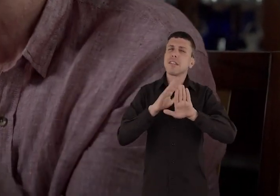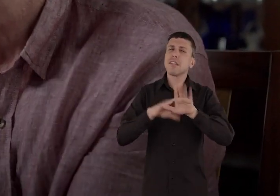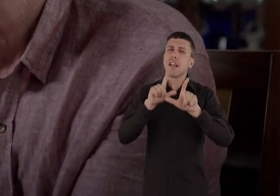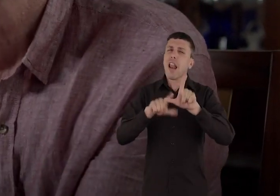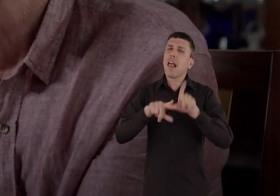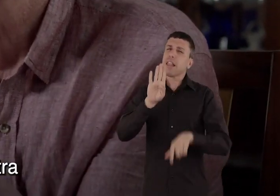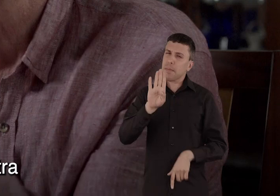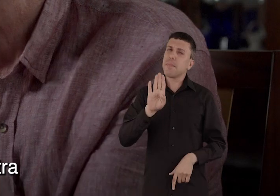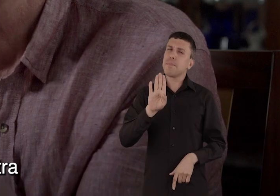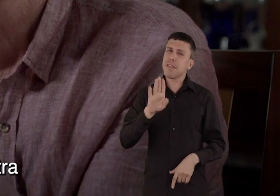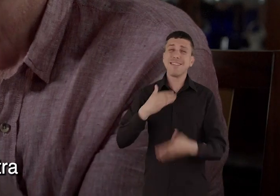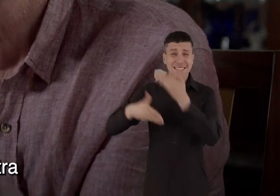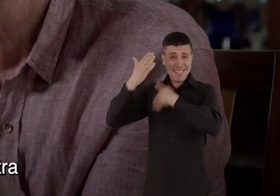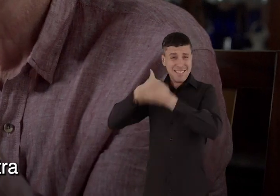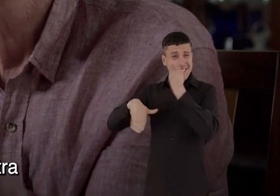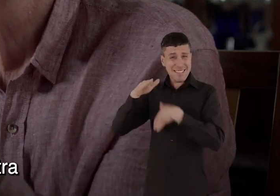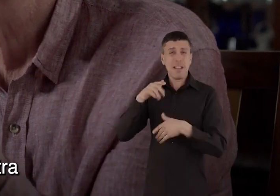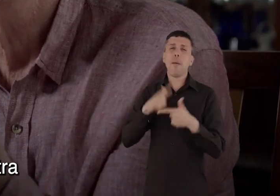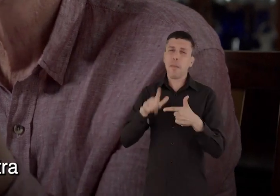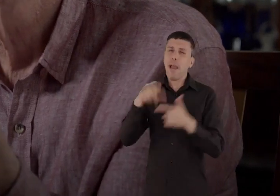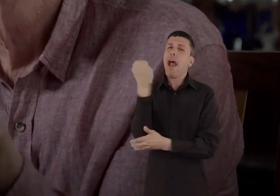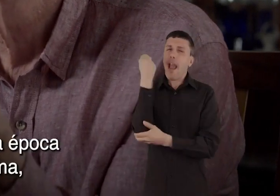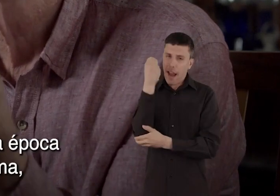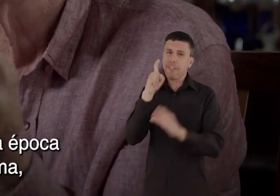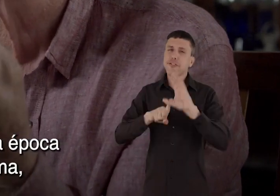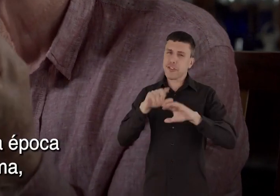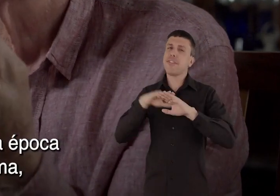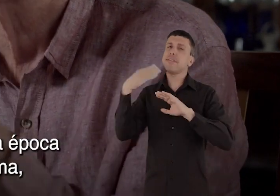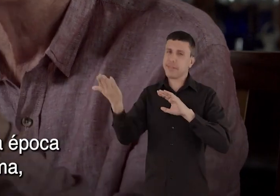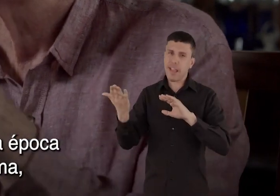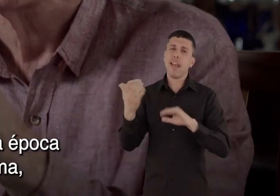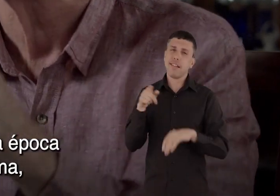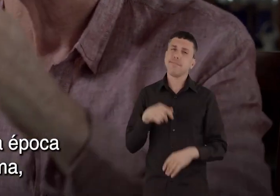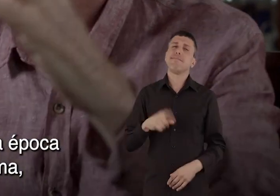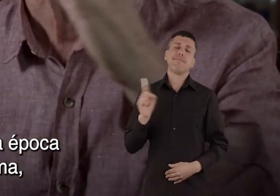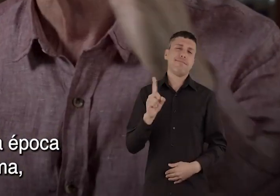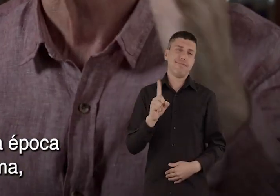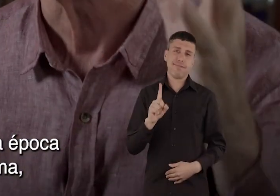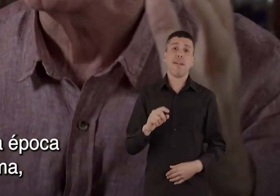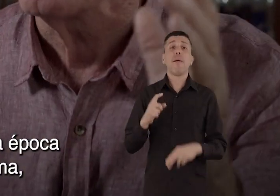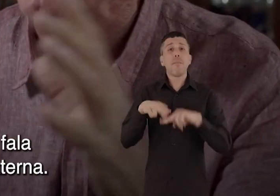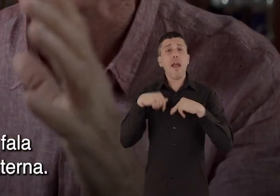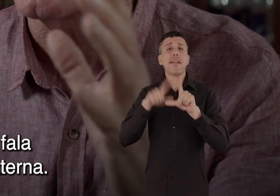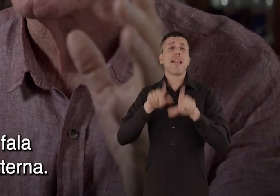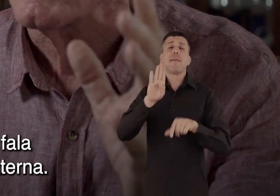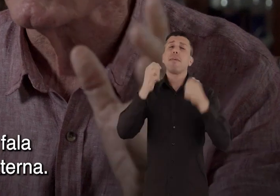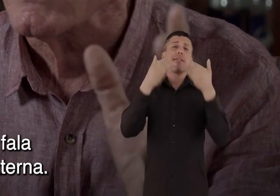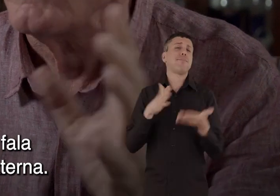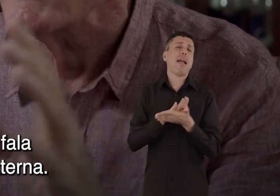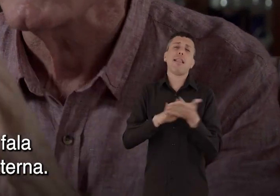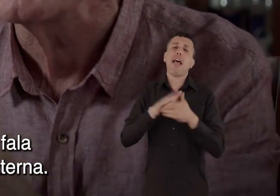o ardil que contém essa letra. Não fala sequer, como na época era o grande problema, a